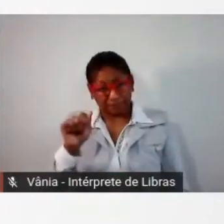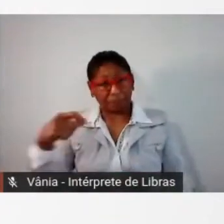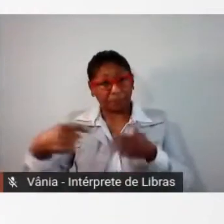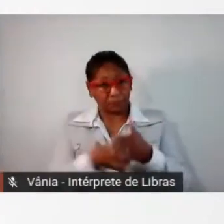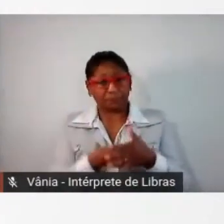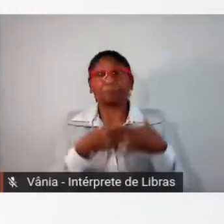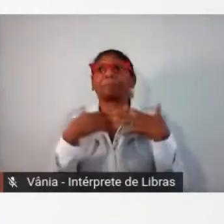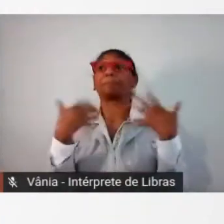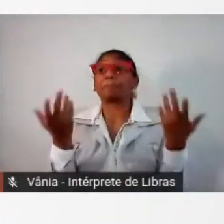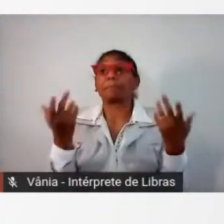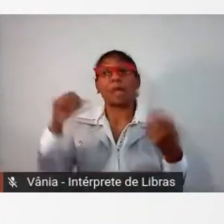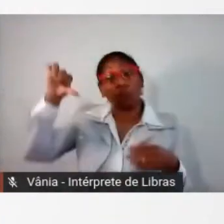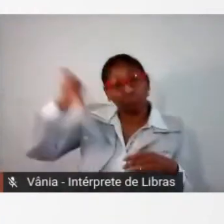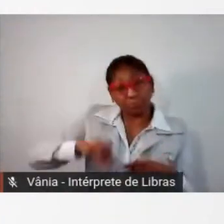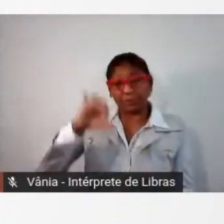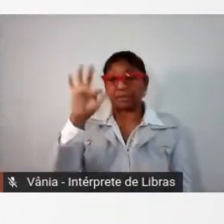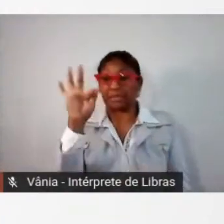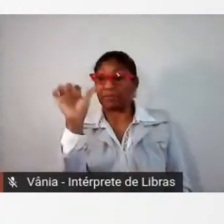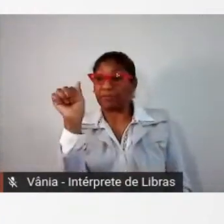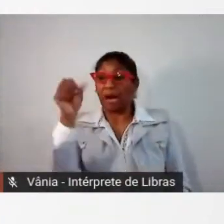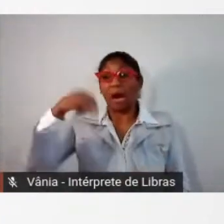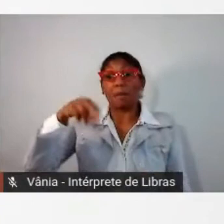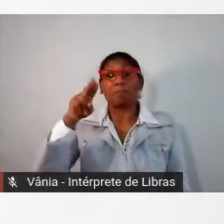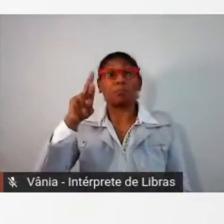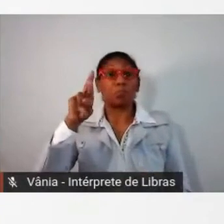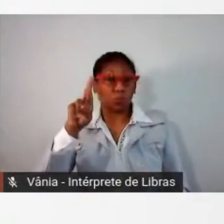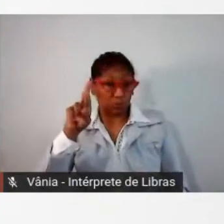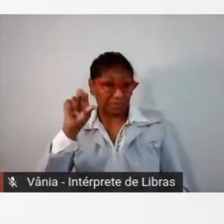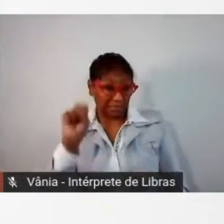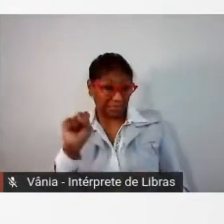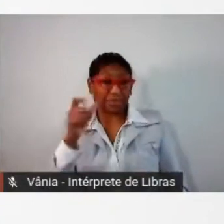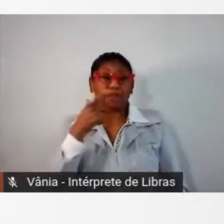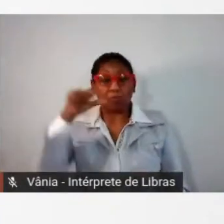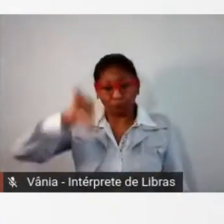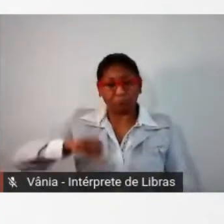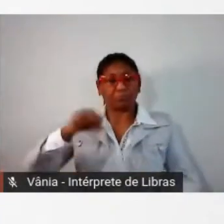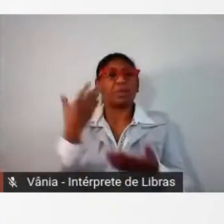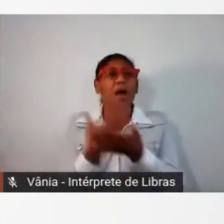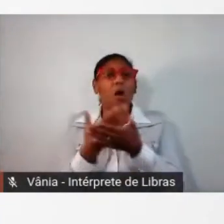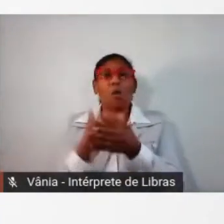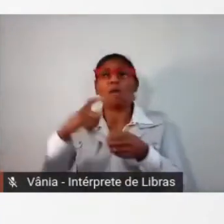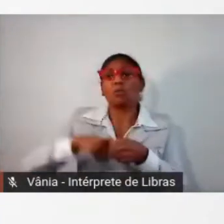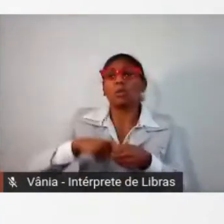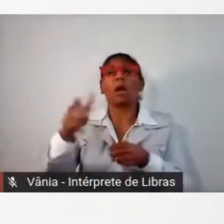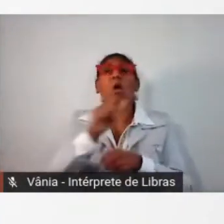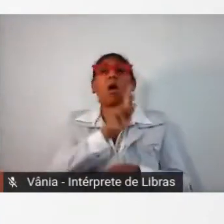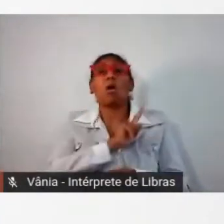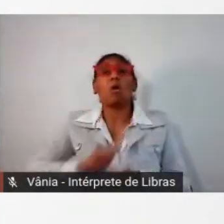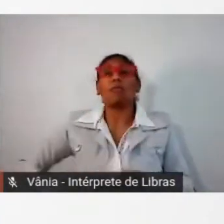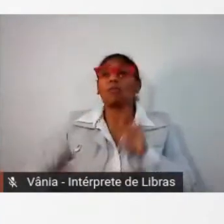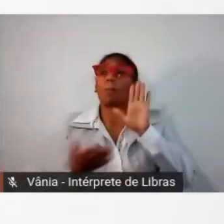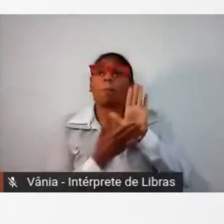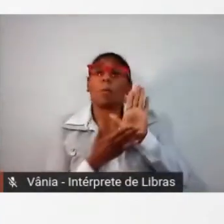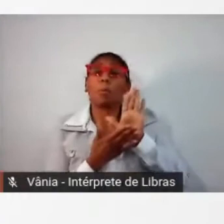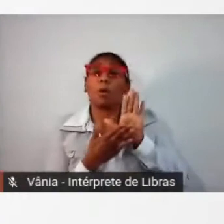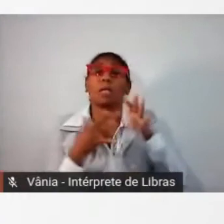diante da negativa da FAMURS ao calendário de volta às aulas sugerido pelo governo, quando o Executivo planeja apresentar uma nova proposta sobre